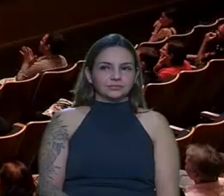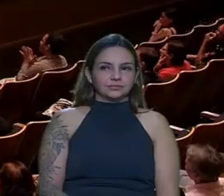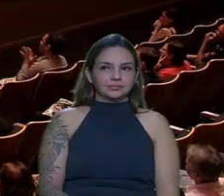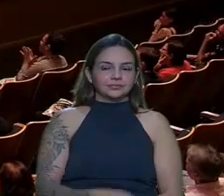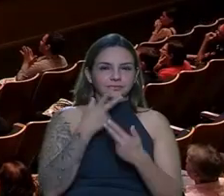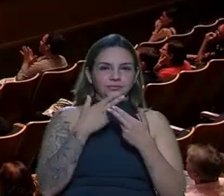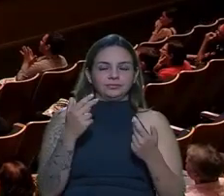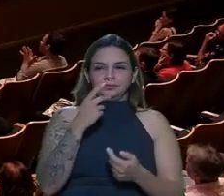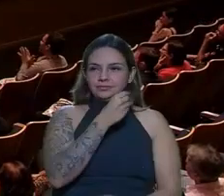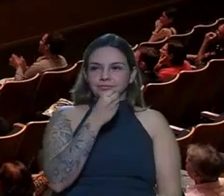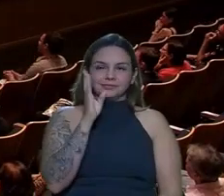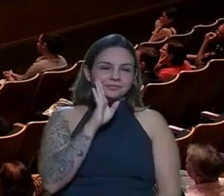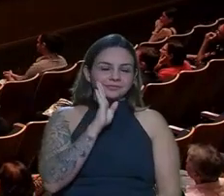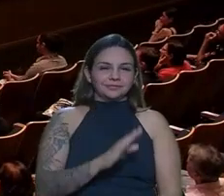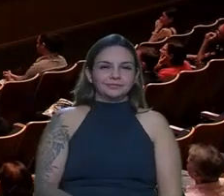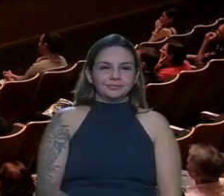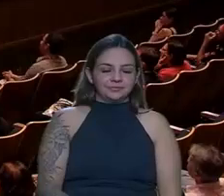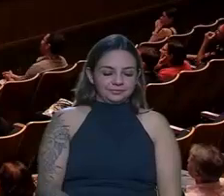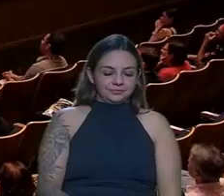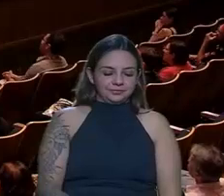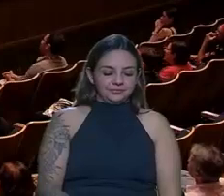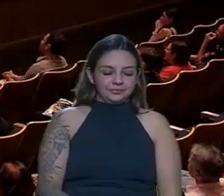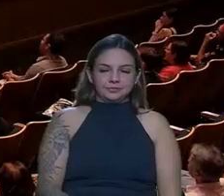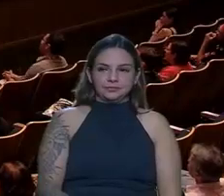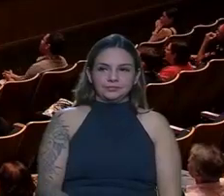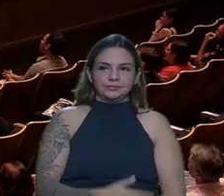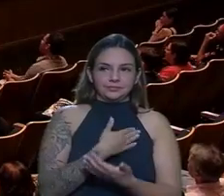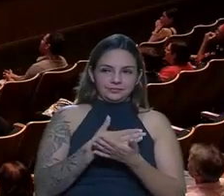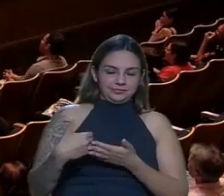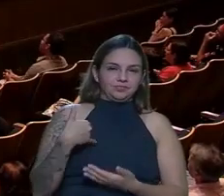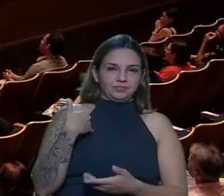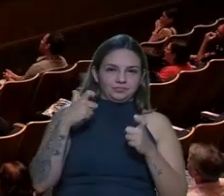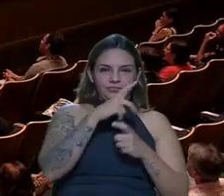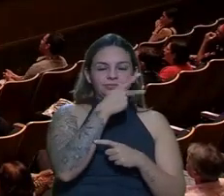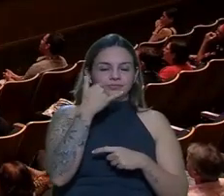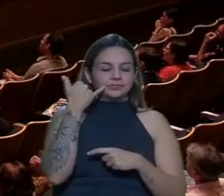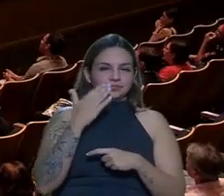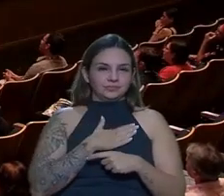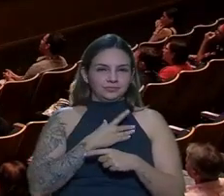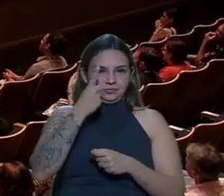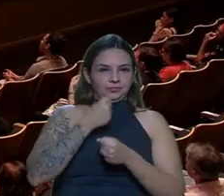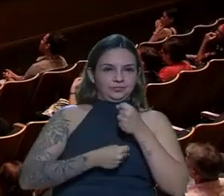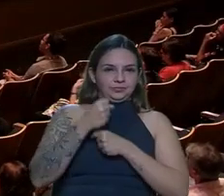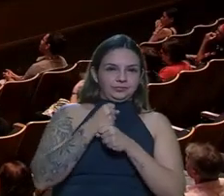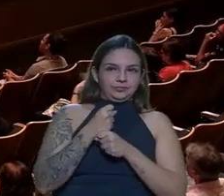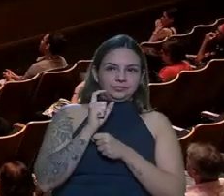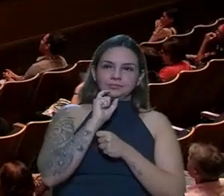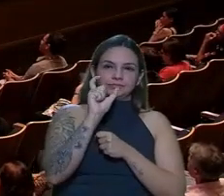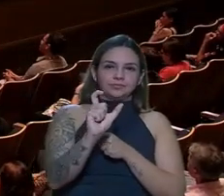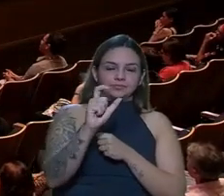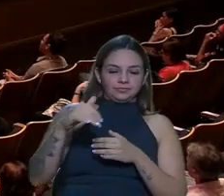Quase tudo. O Afonso é muito generoso. Uma coisa, eu estava lá no começo e eu me orgulho muito. Um dia o Afonso me ligou, há um ano atrás, com a